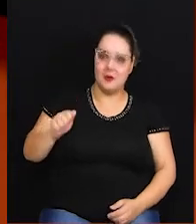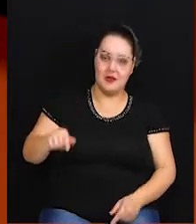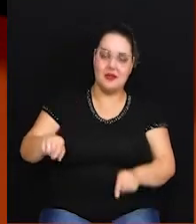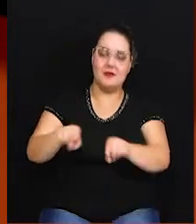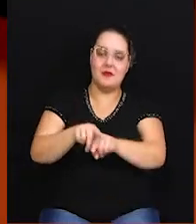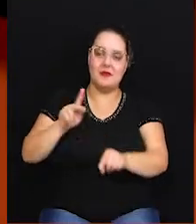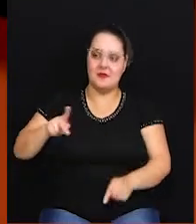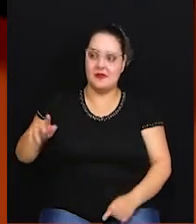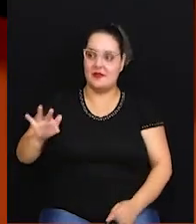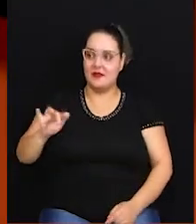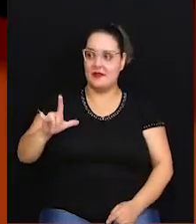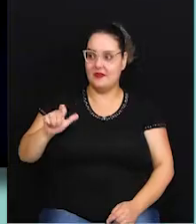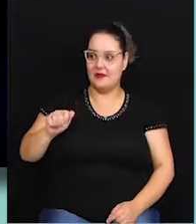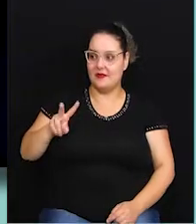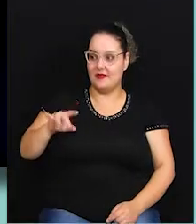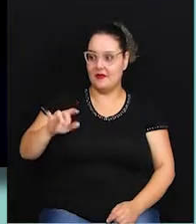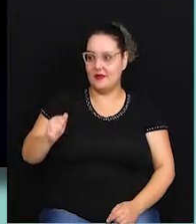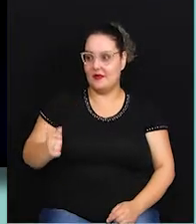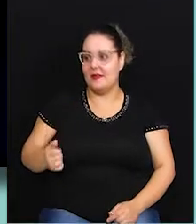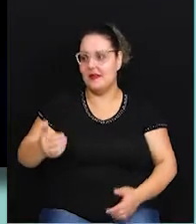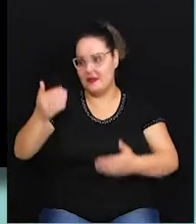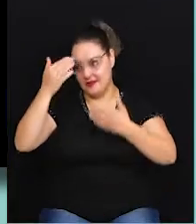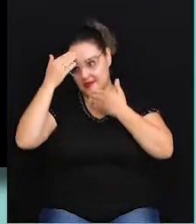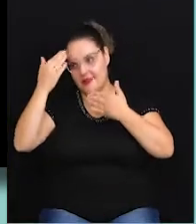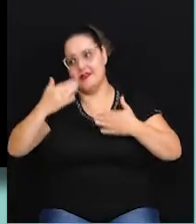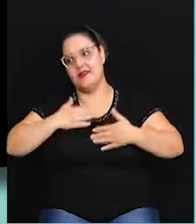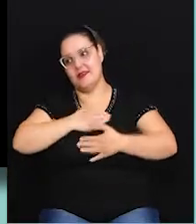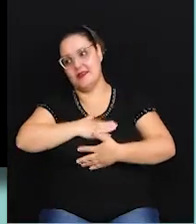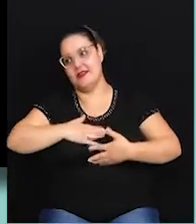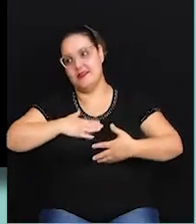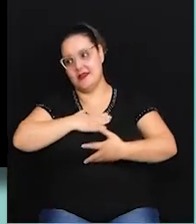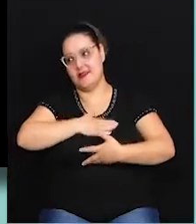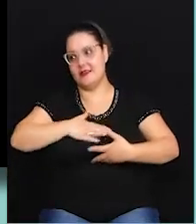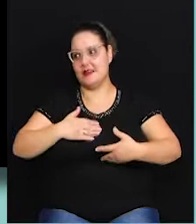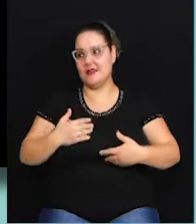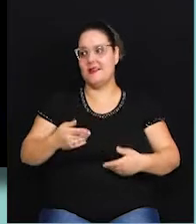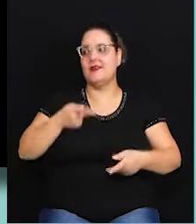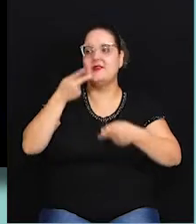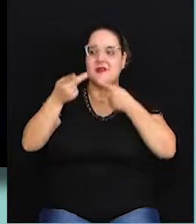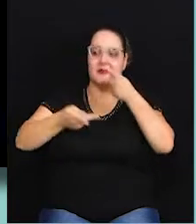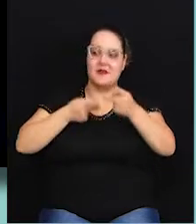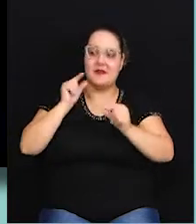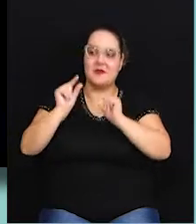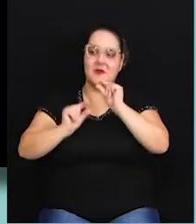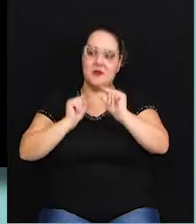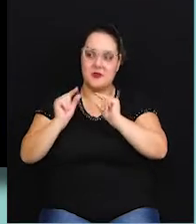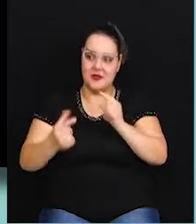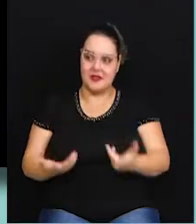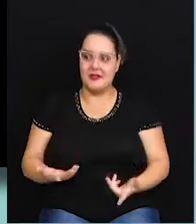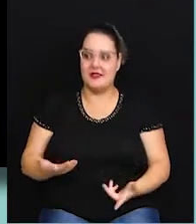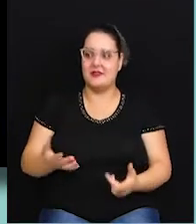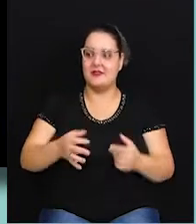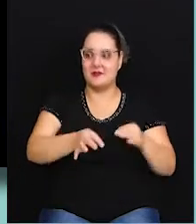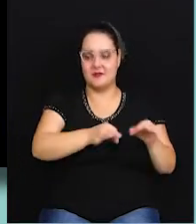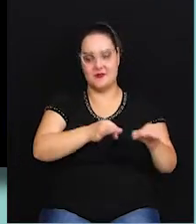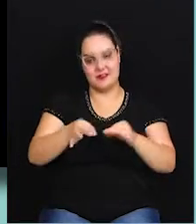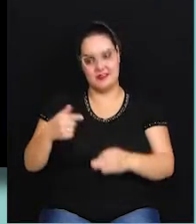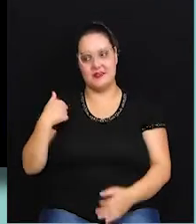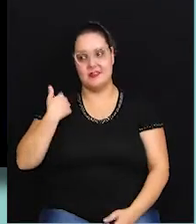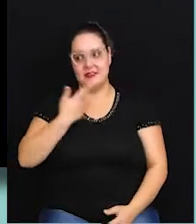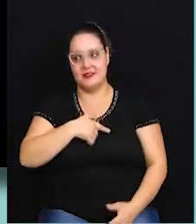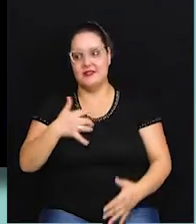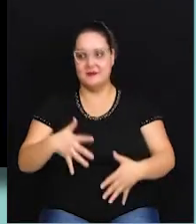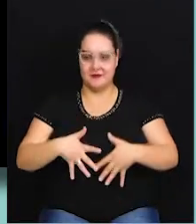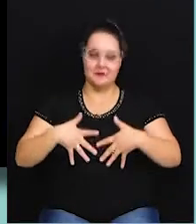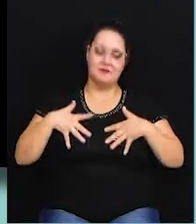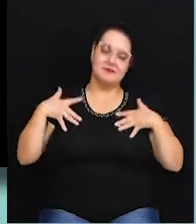Flávia. Muito obrigada, é um enorme prazer estar aqui contando um pouco sobre o nosso projeto que